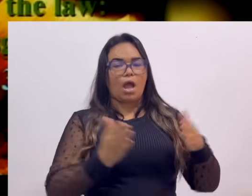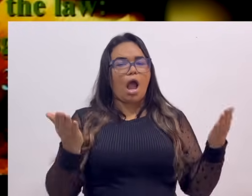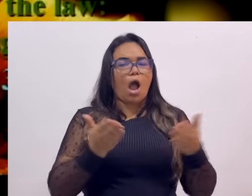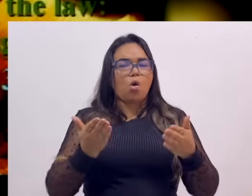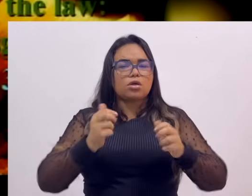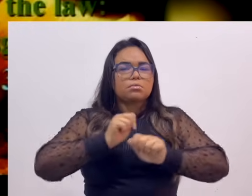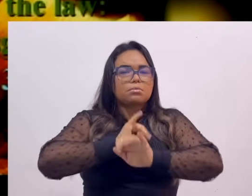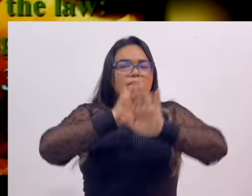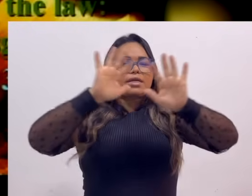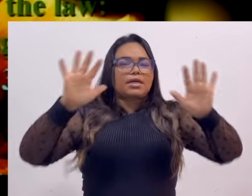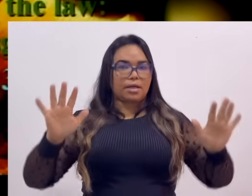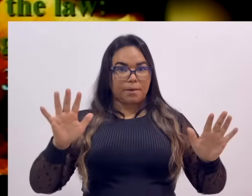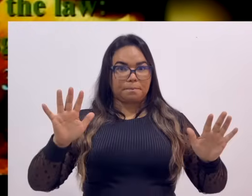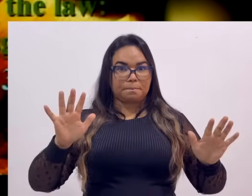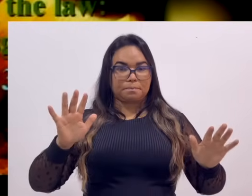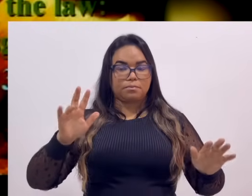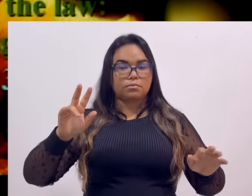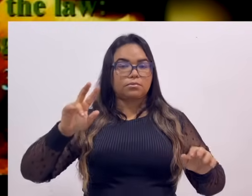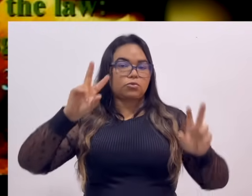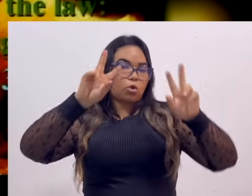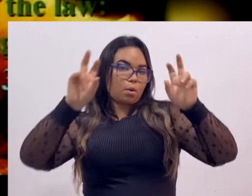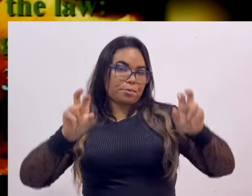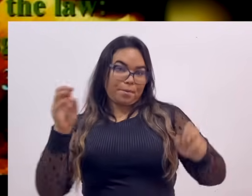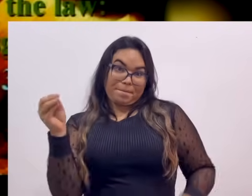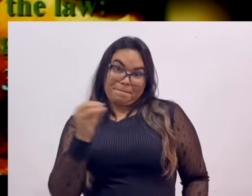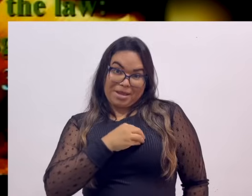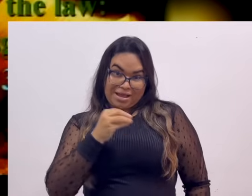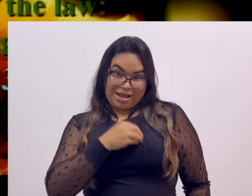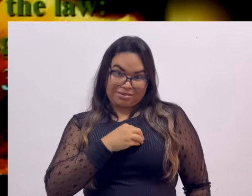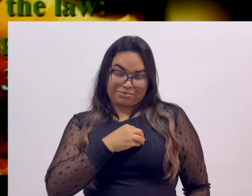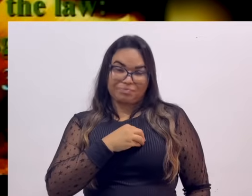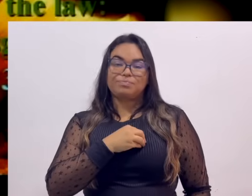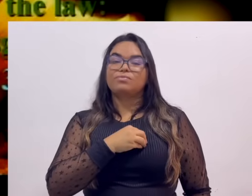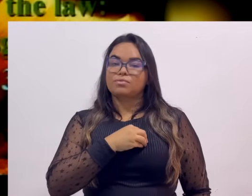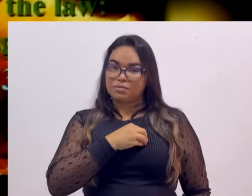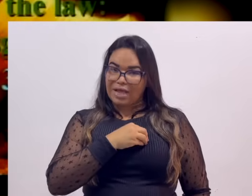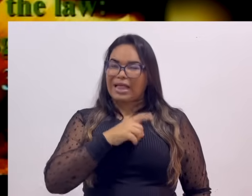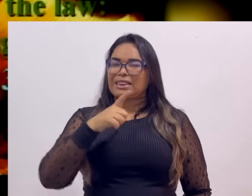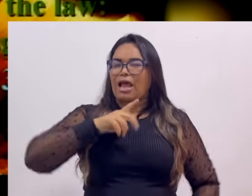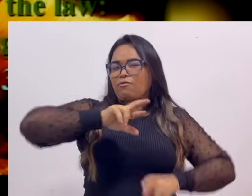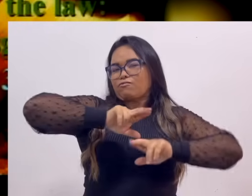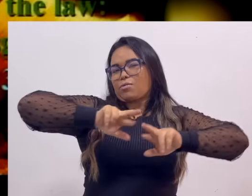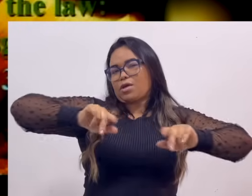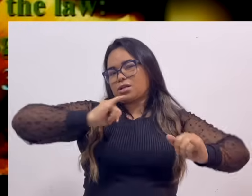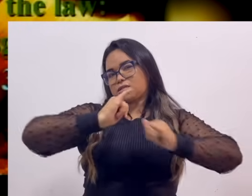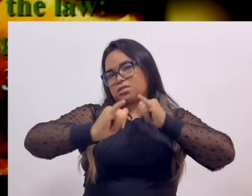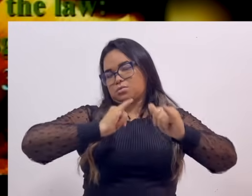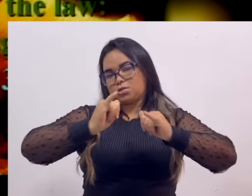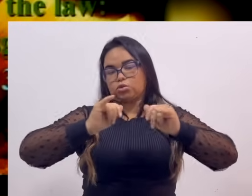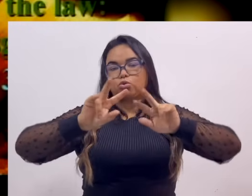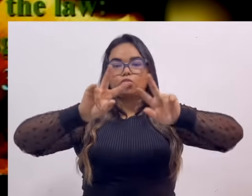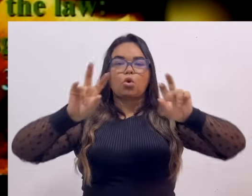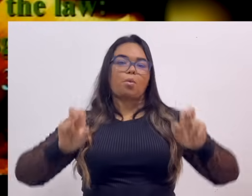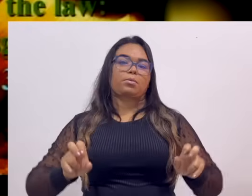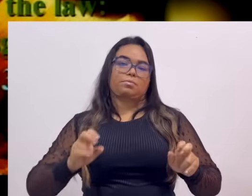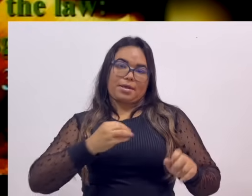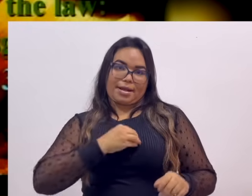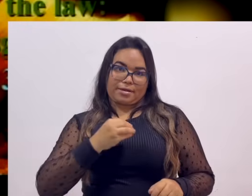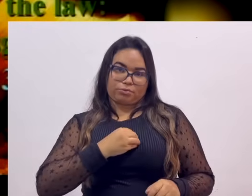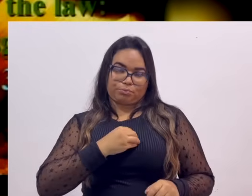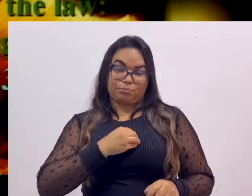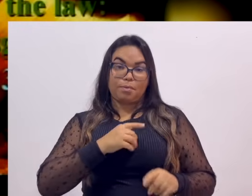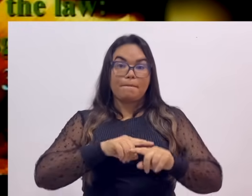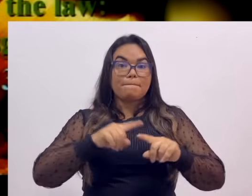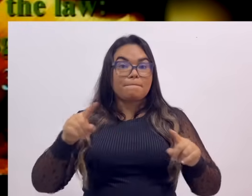que tenhamos uma ideia clara sobre essa questão, porque há muitos ensinamentos no mundo e queremos ficar com uma base bíblica.